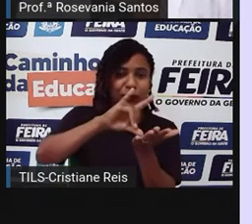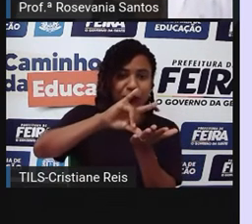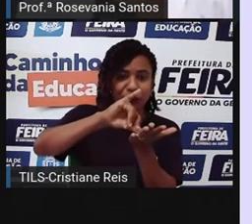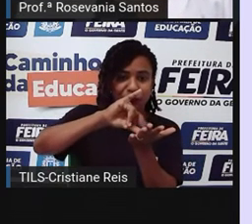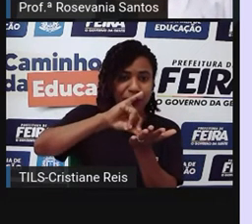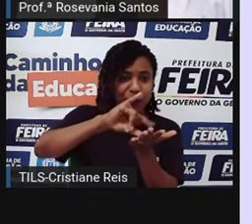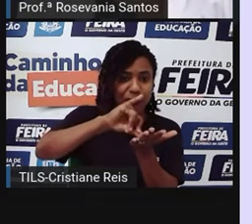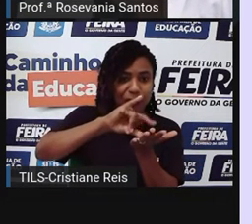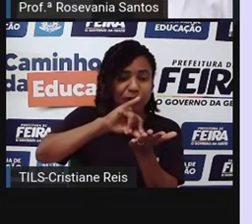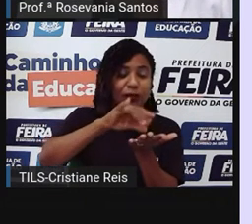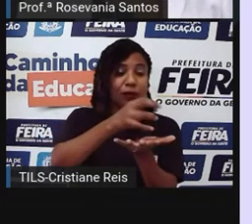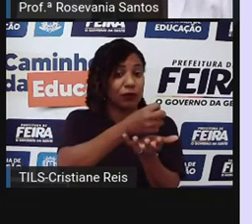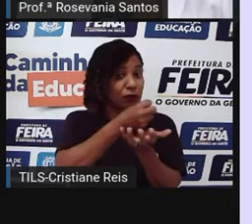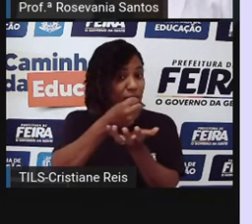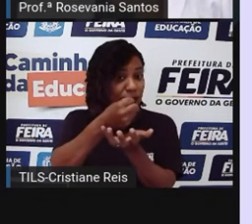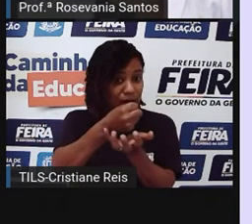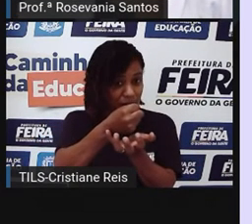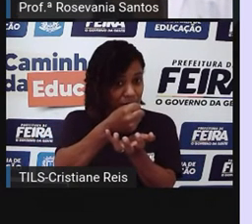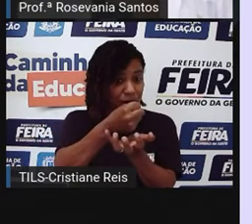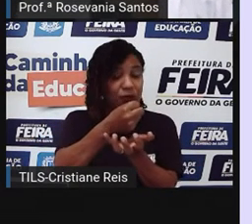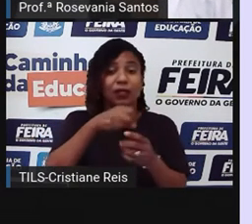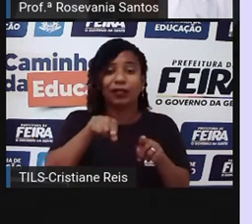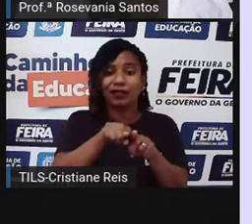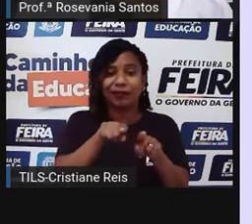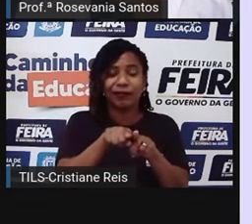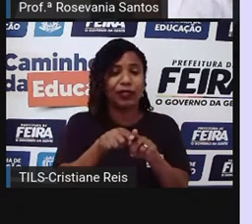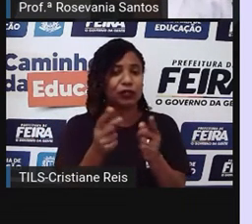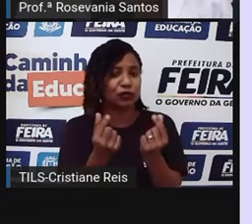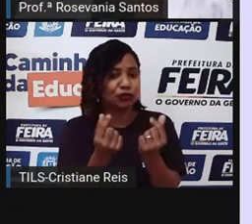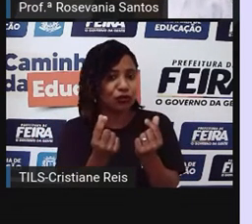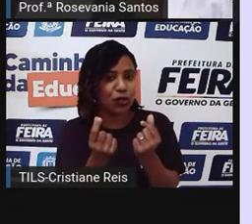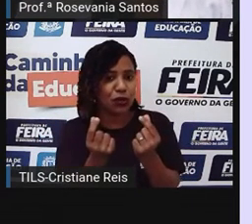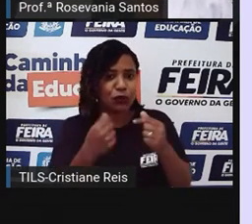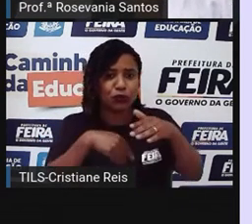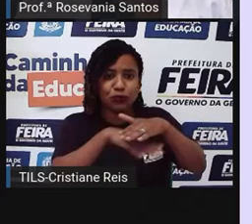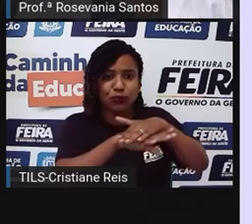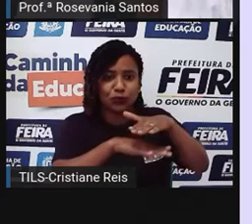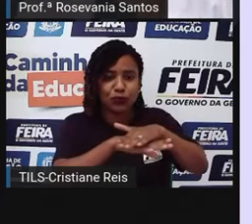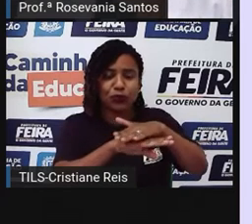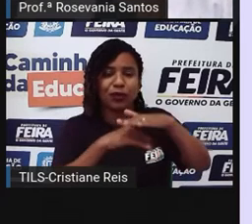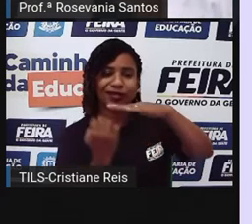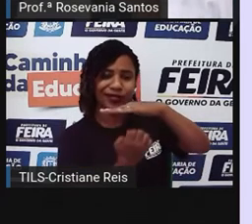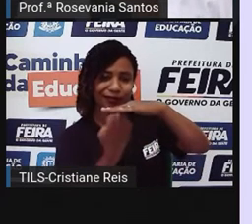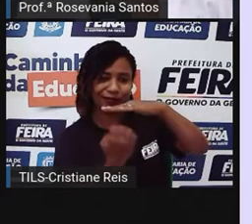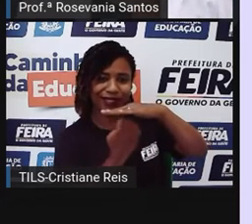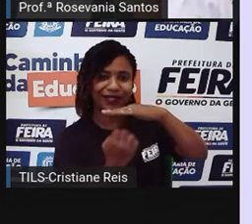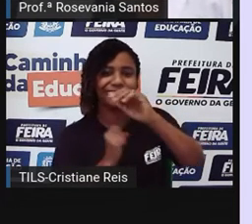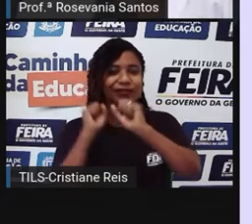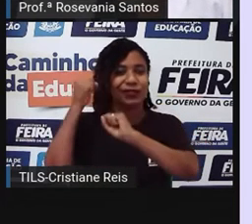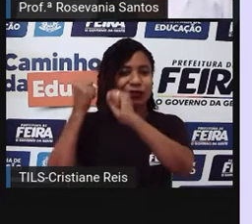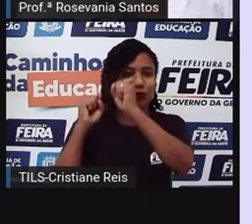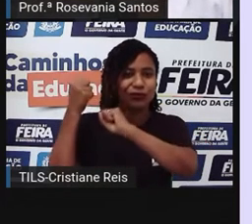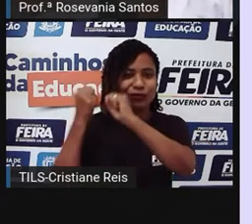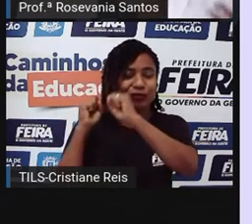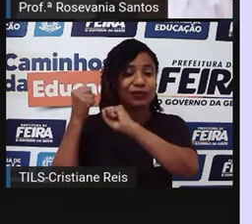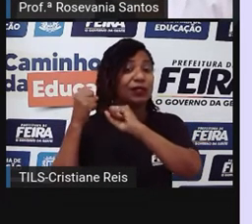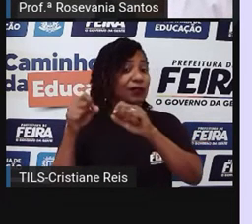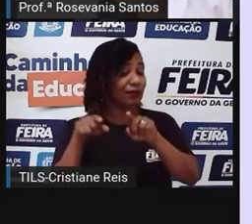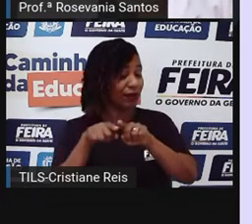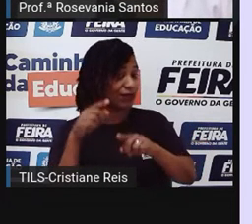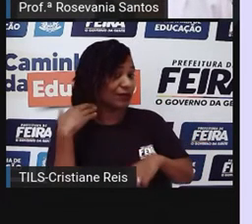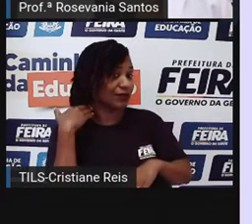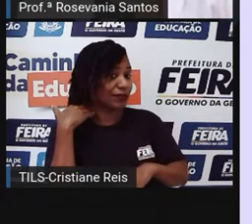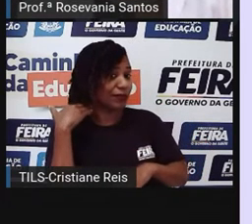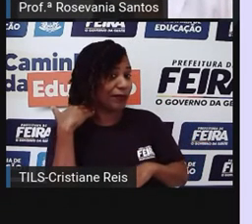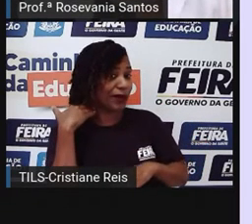investimento é que favorece com que essas indústrias, com que essas grandes corporações, esses grandes bancos, eles